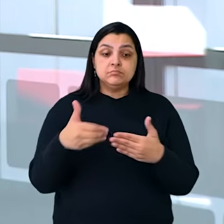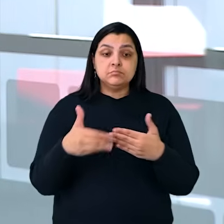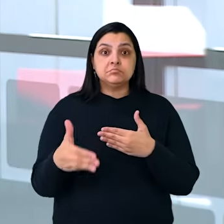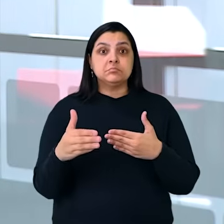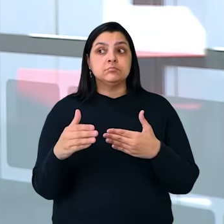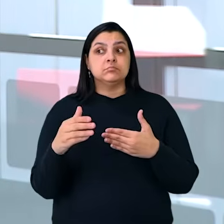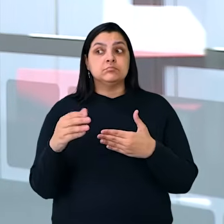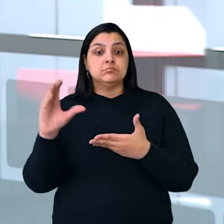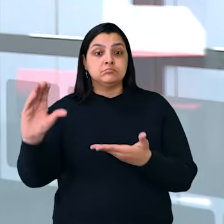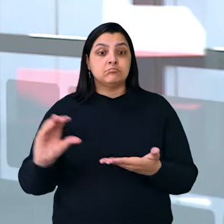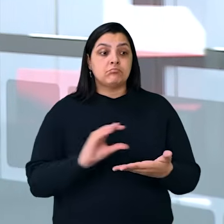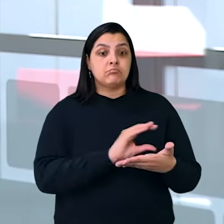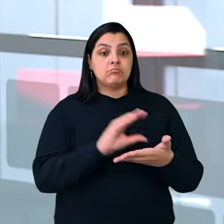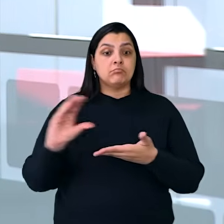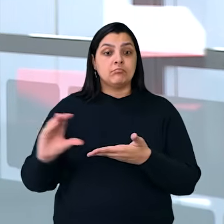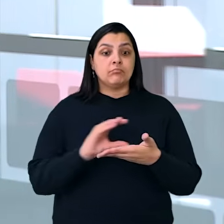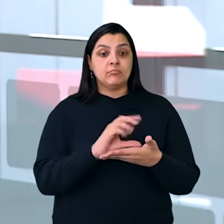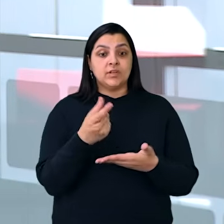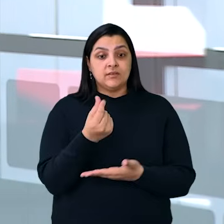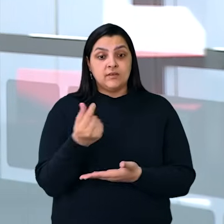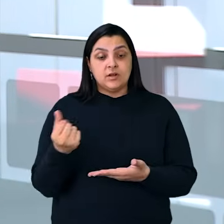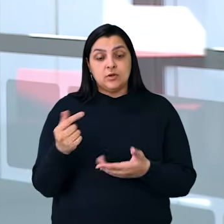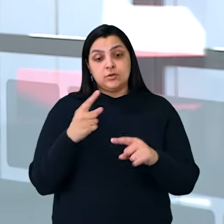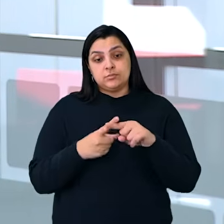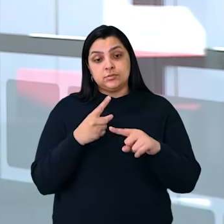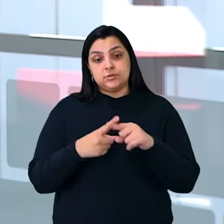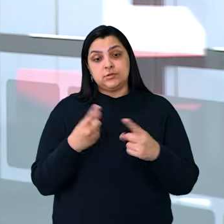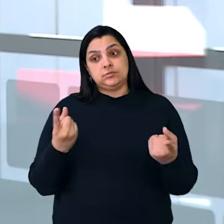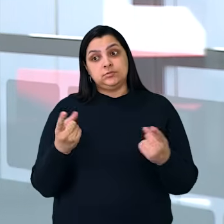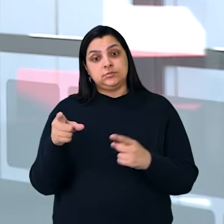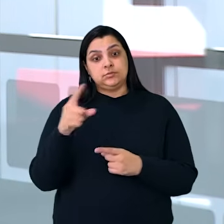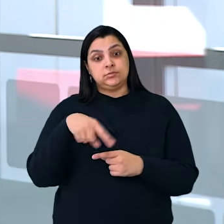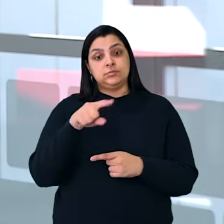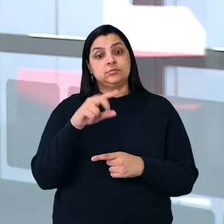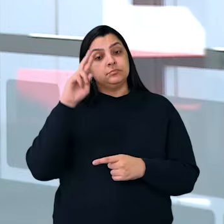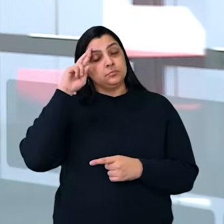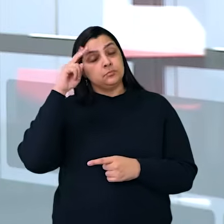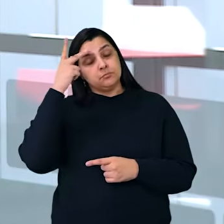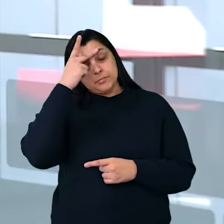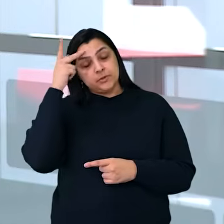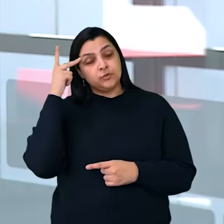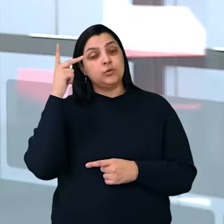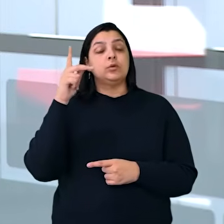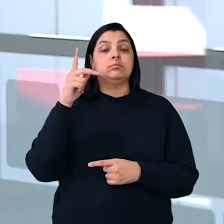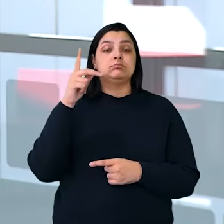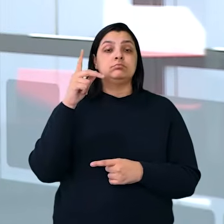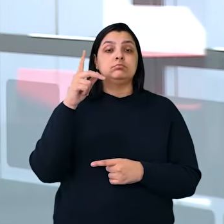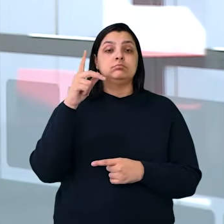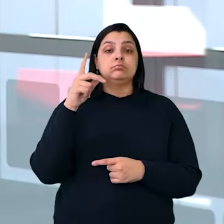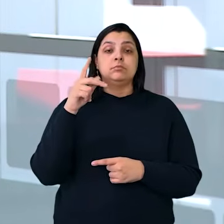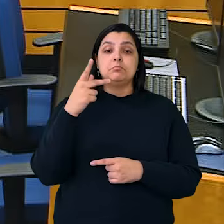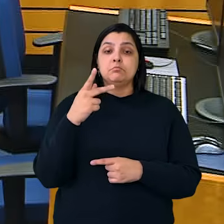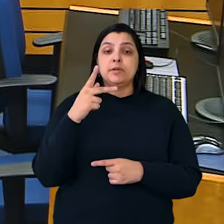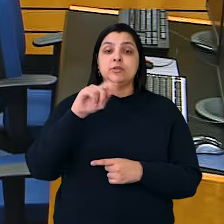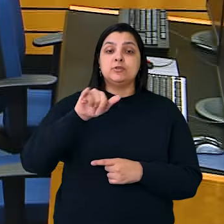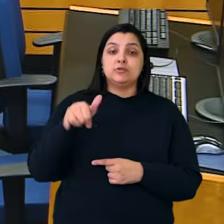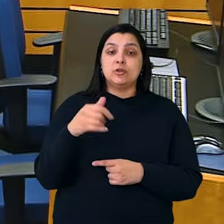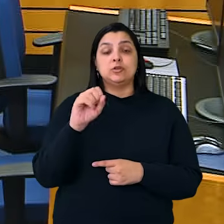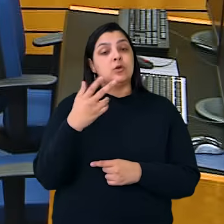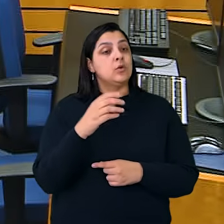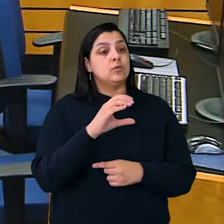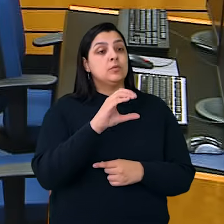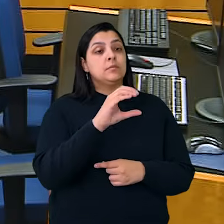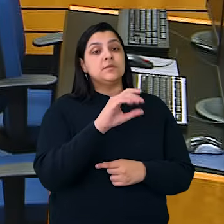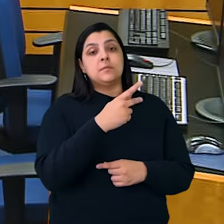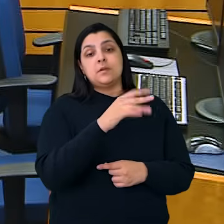de isenção de recolhimento desses valores em favor do empregador, seja pessoa jurídica ou física. No TST,